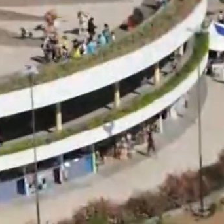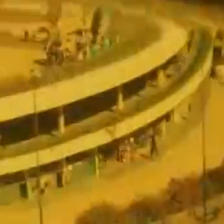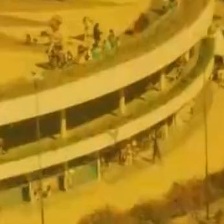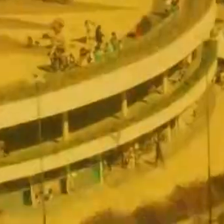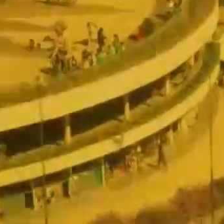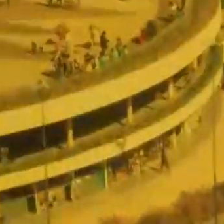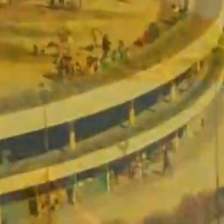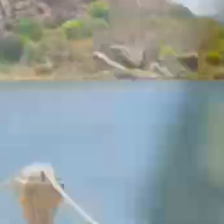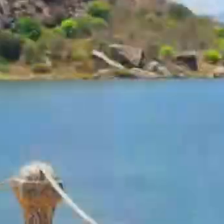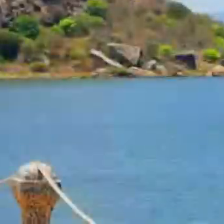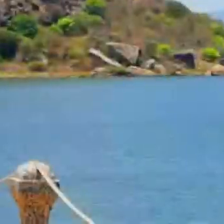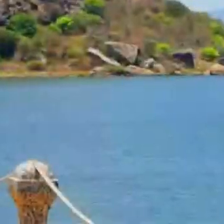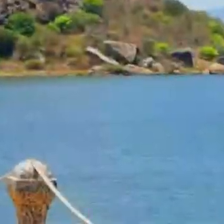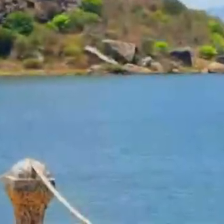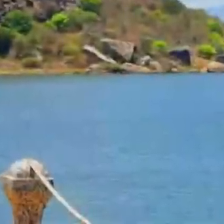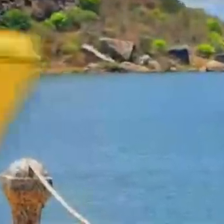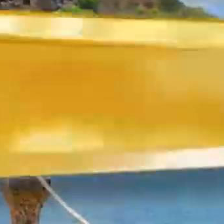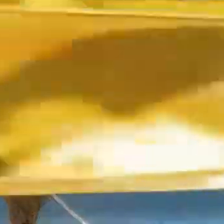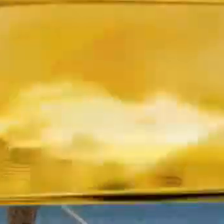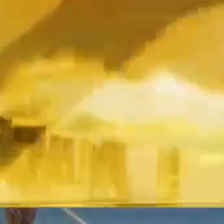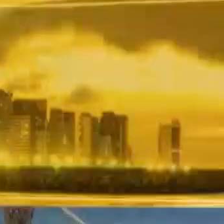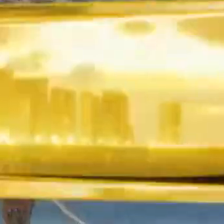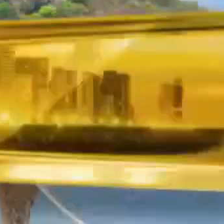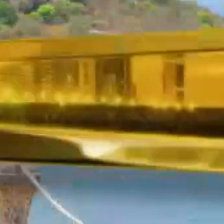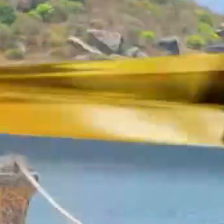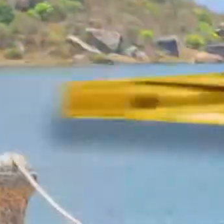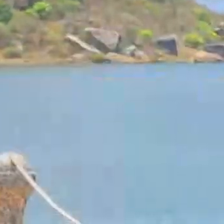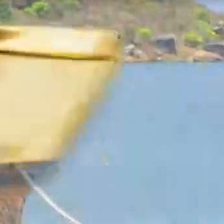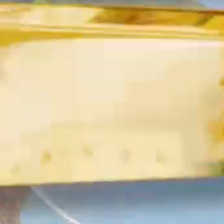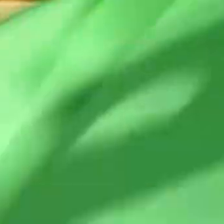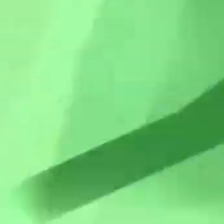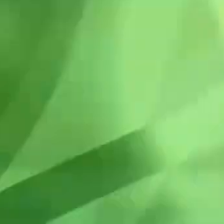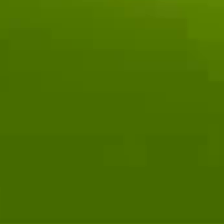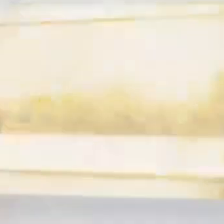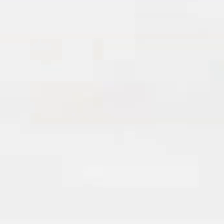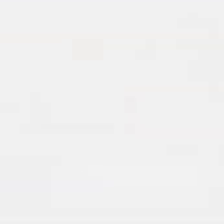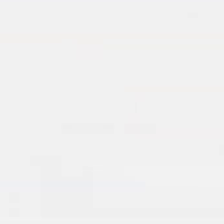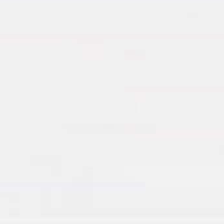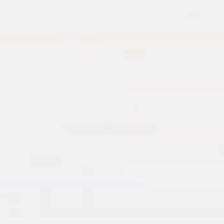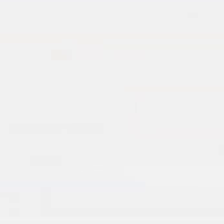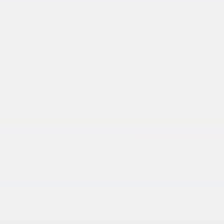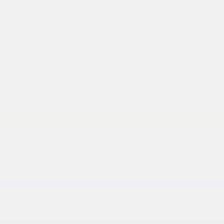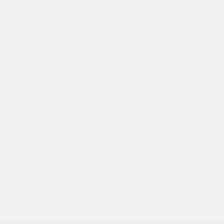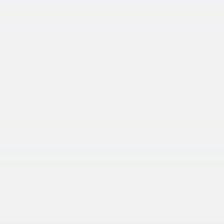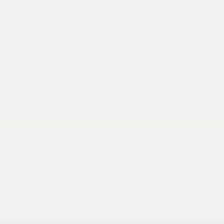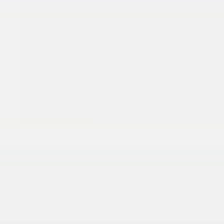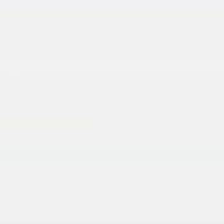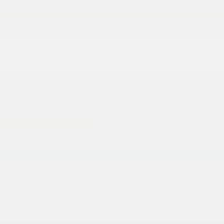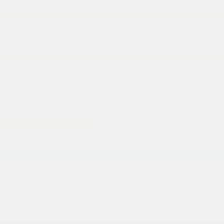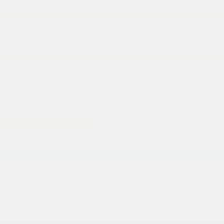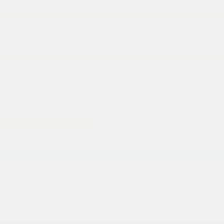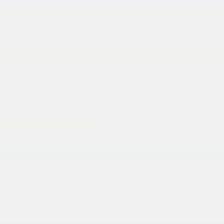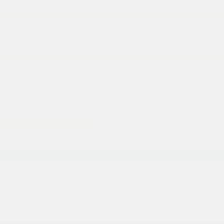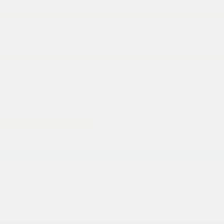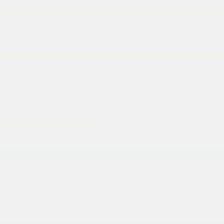você se ver melhor aqui na TV Assembleia.